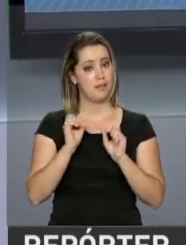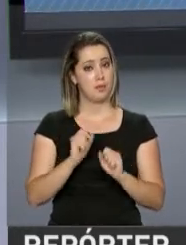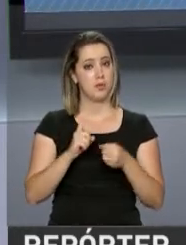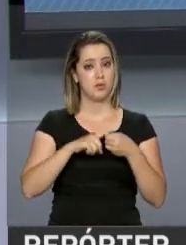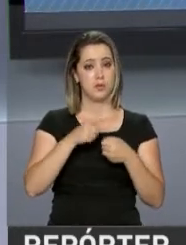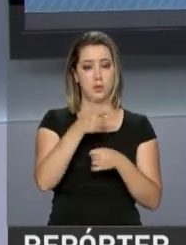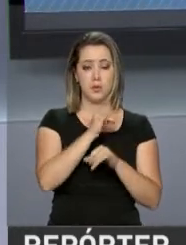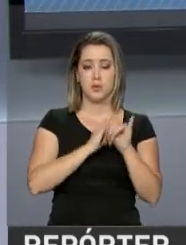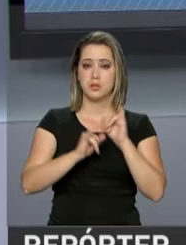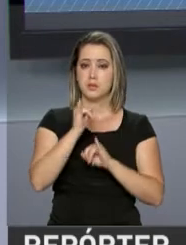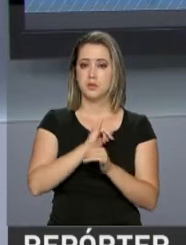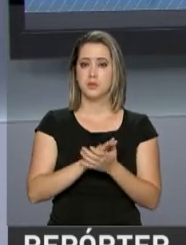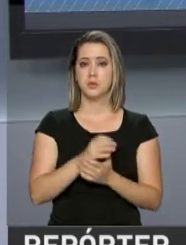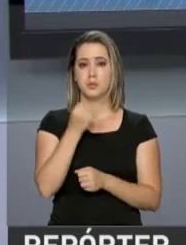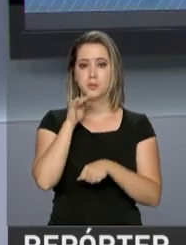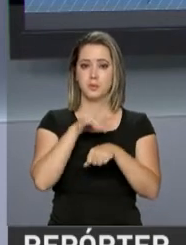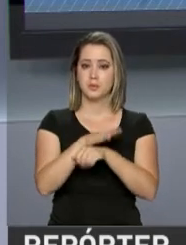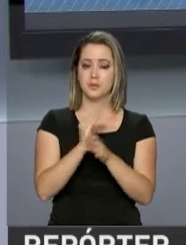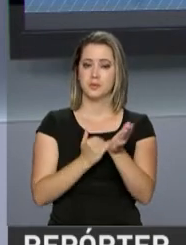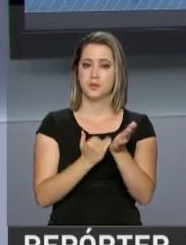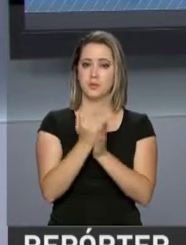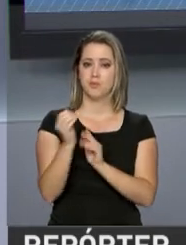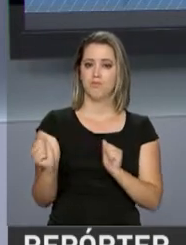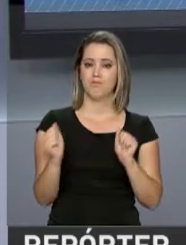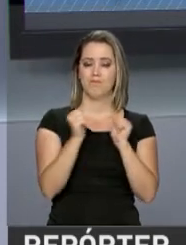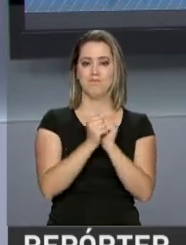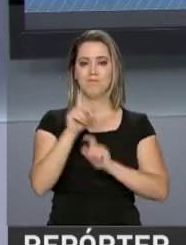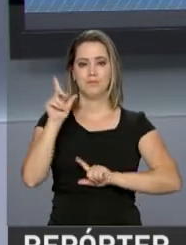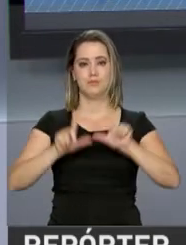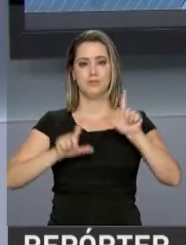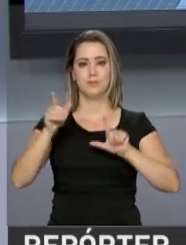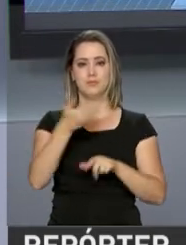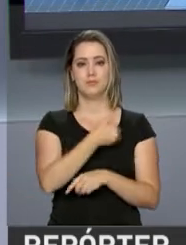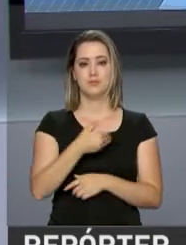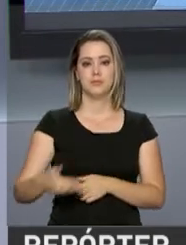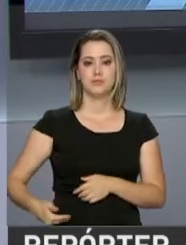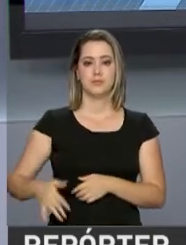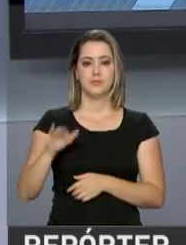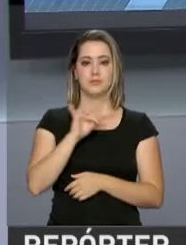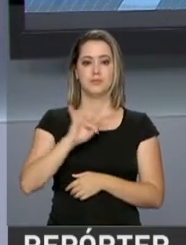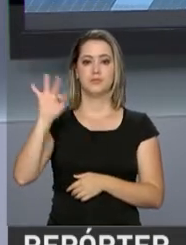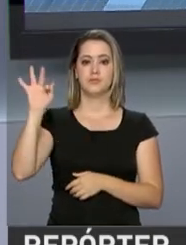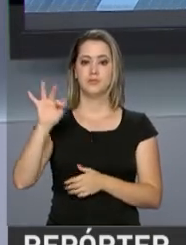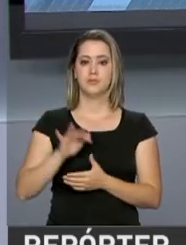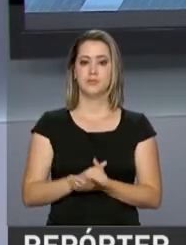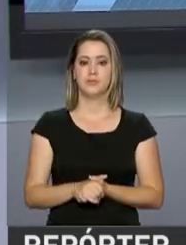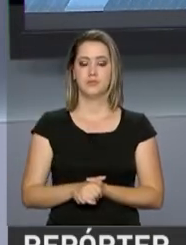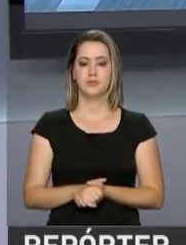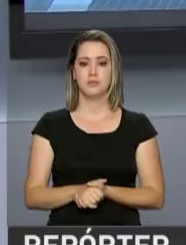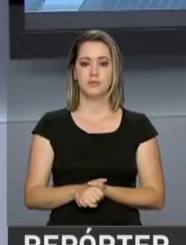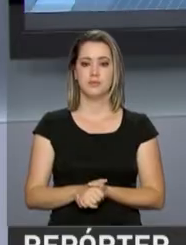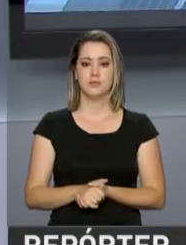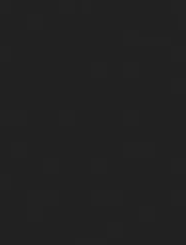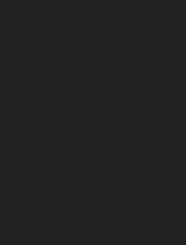mais informações. Uma ótima noite para você e continue com a gente aqui na NBR, a TV do Governo